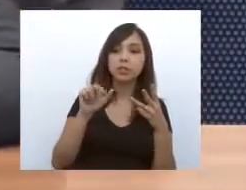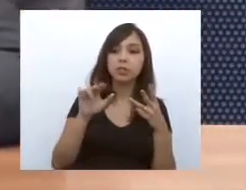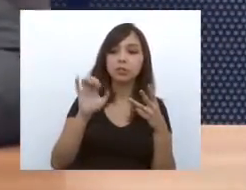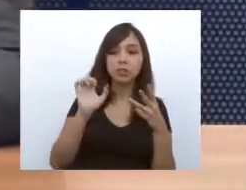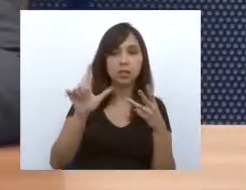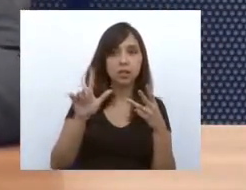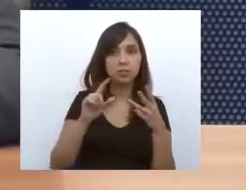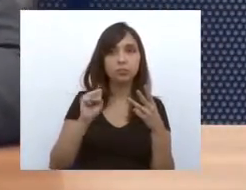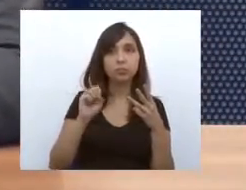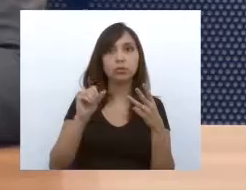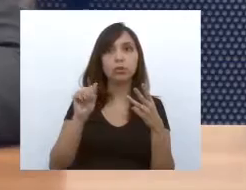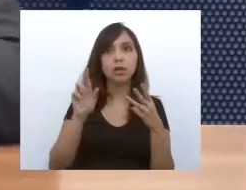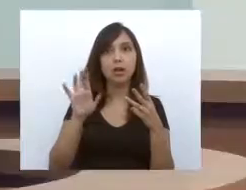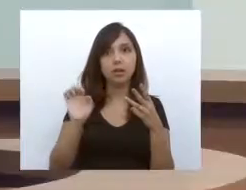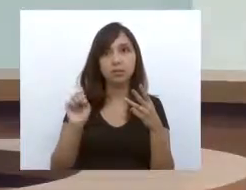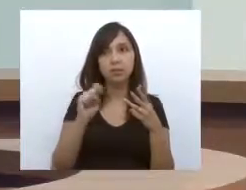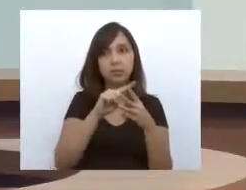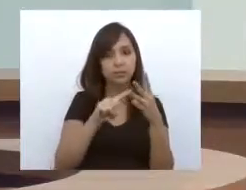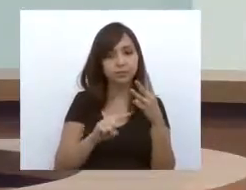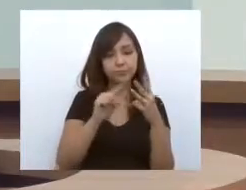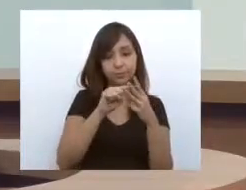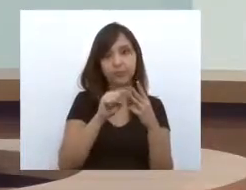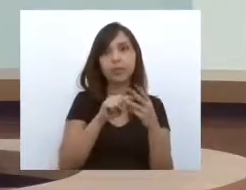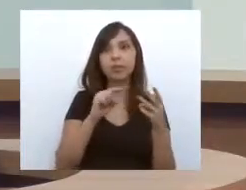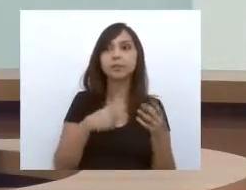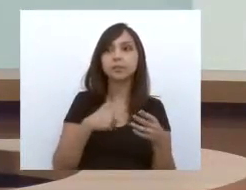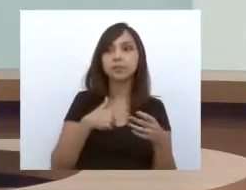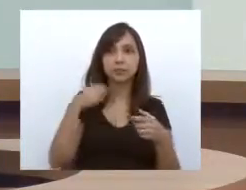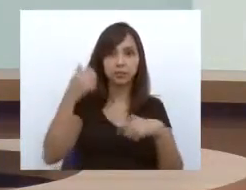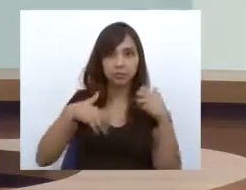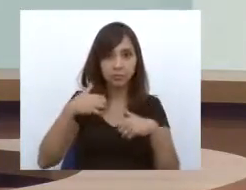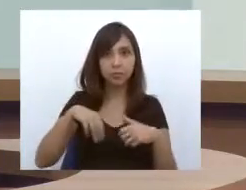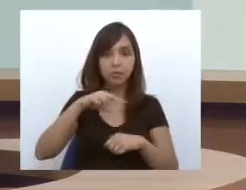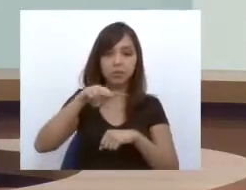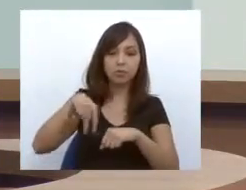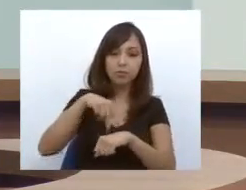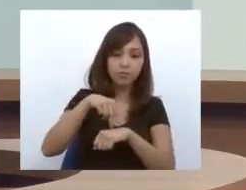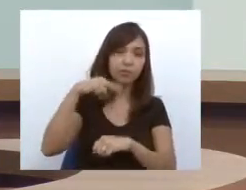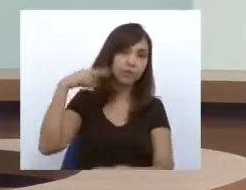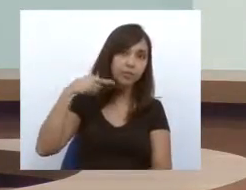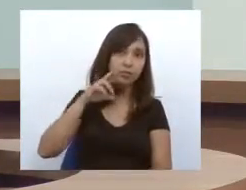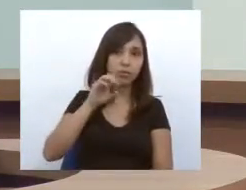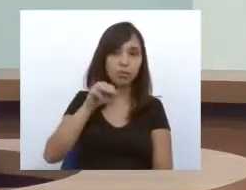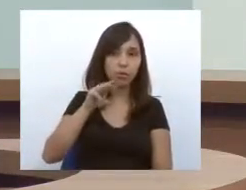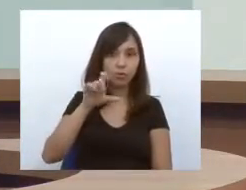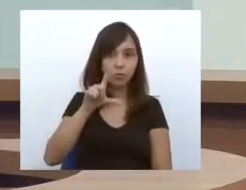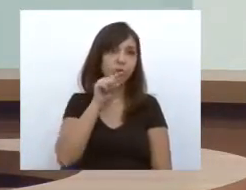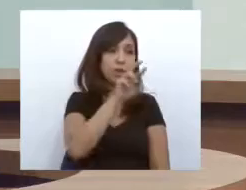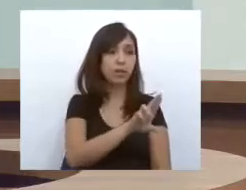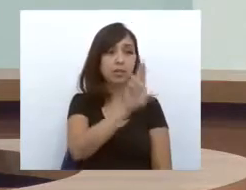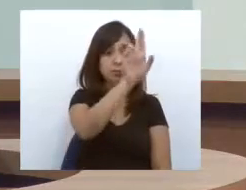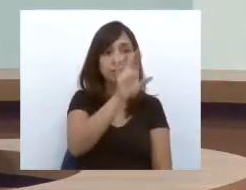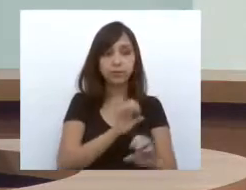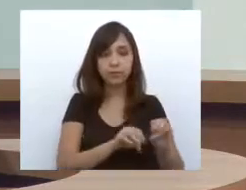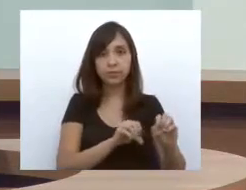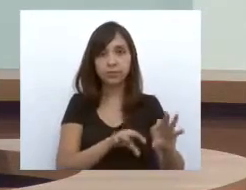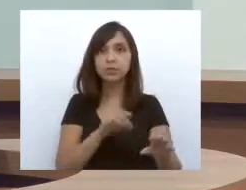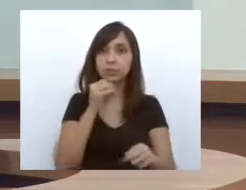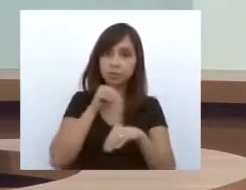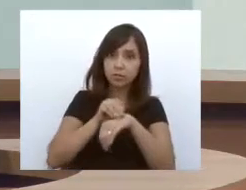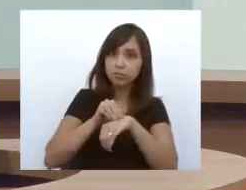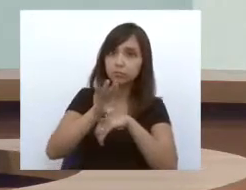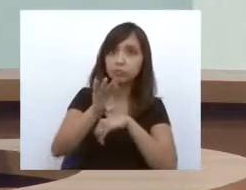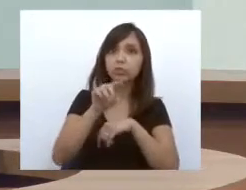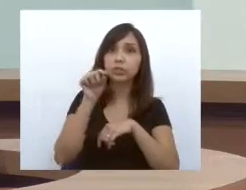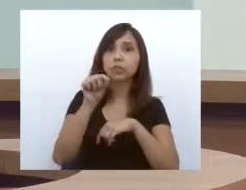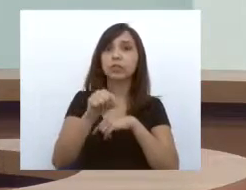Soares. Obrigado, senhor presidente. Então, senhor presidente, como disse aqui o vereador Rômulo Ornelas, que faz parte da Comissão de Educação, vou sugerir para ele, para